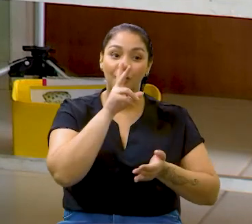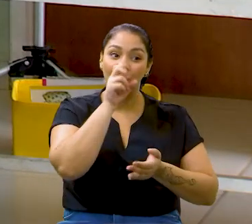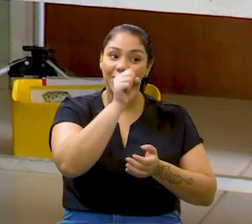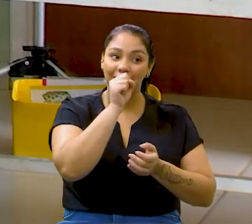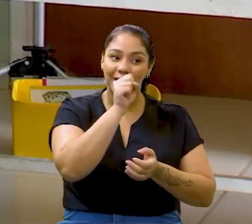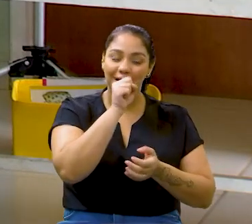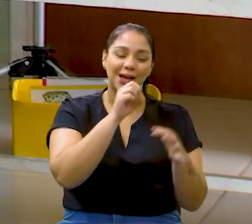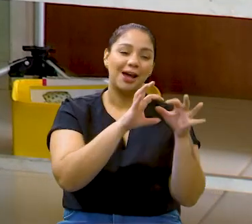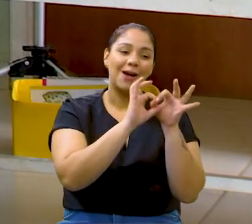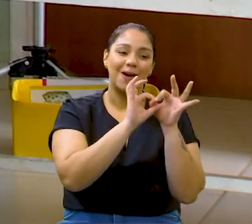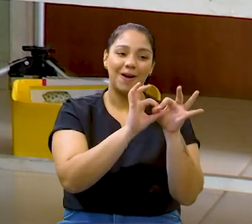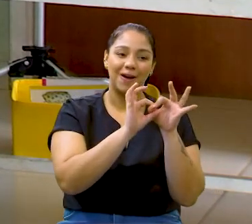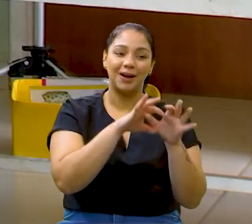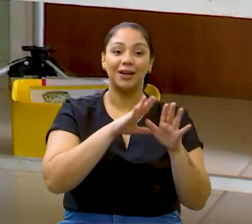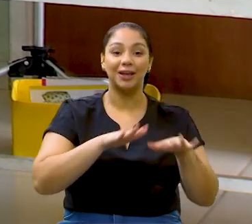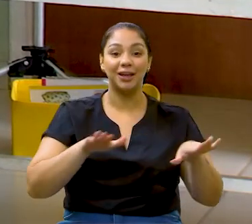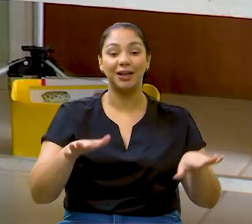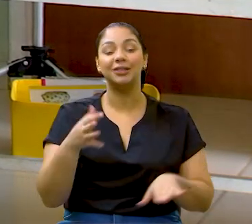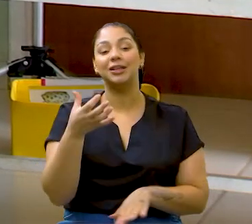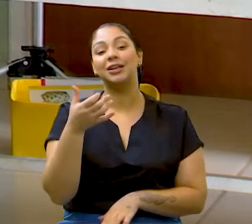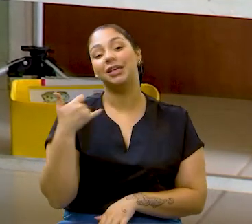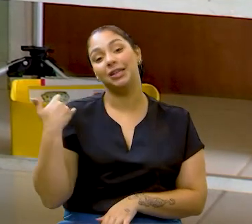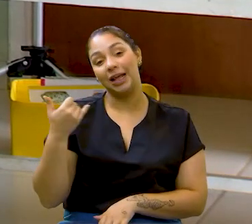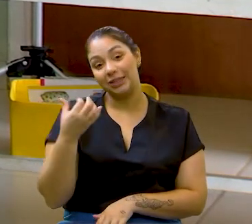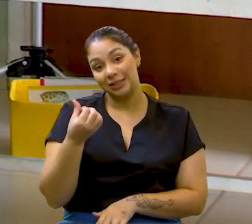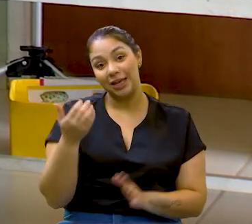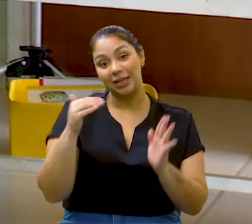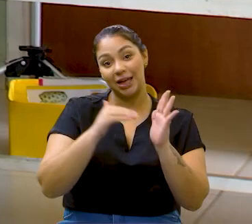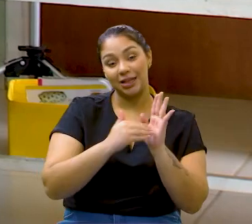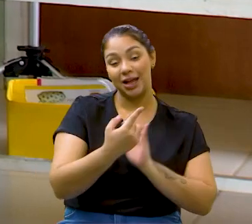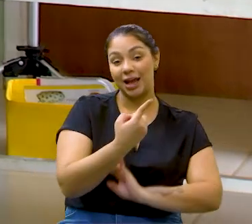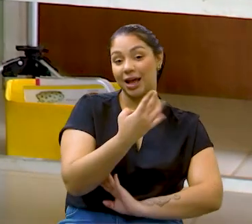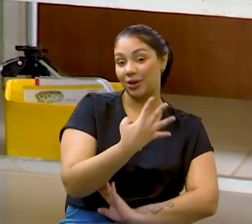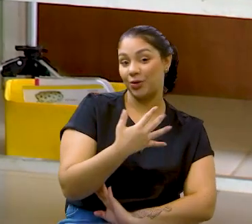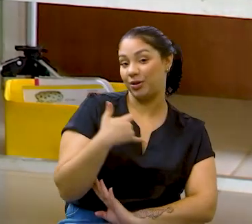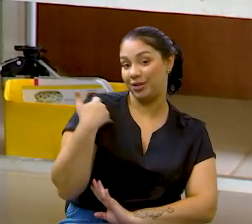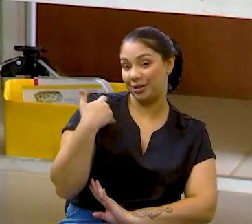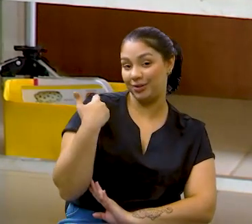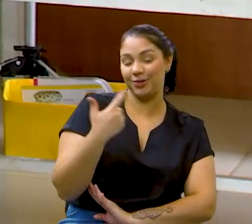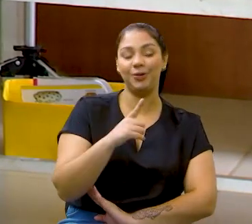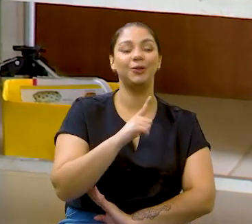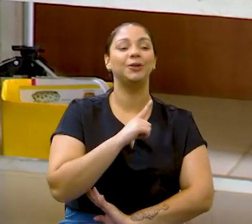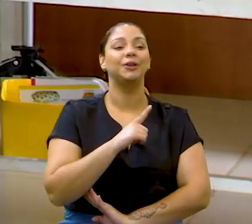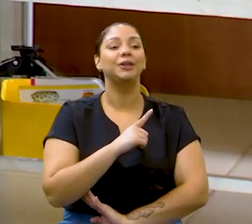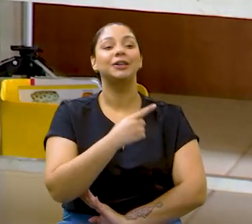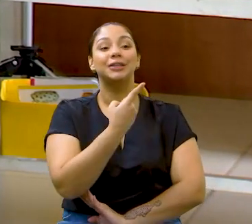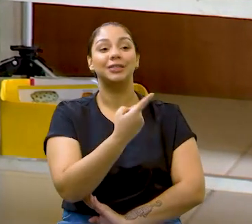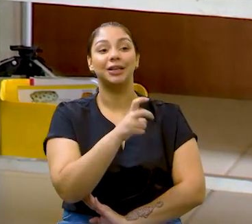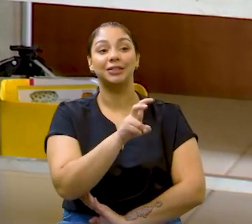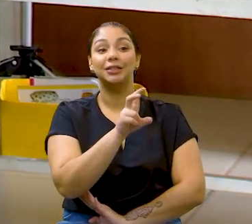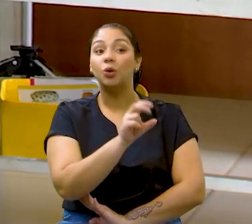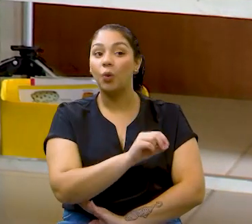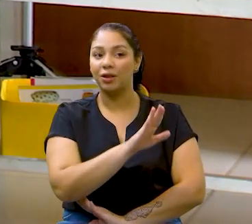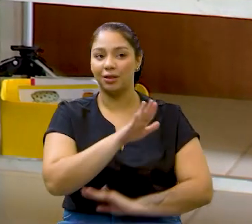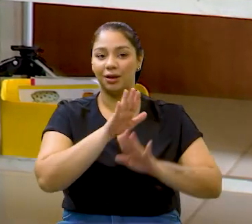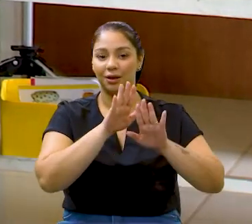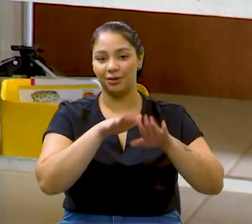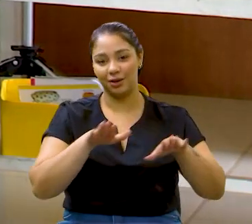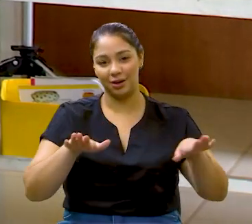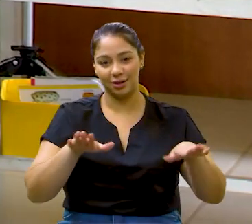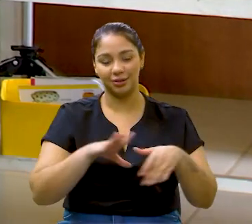fortalecimento de vínculos de crianças de 6 a 14 anos. Tá? Então aí nós temos 150